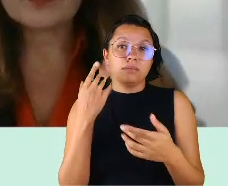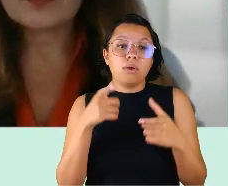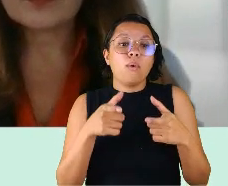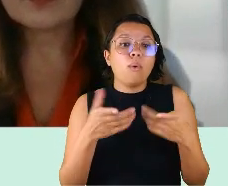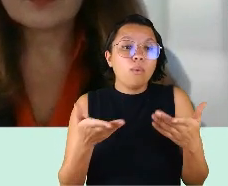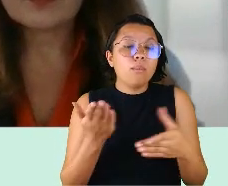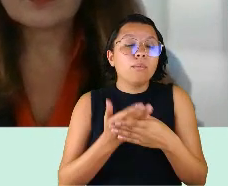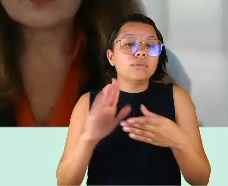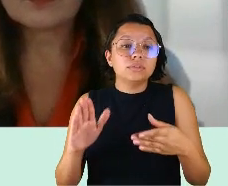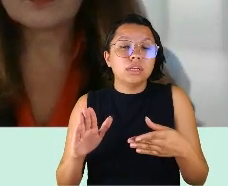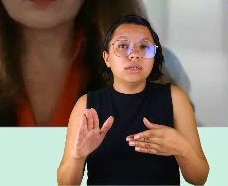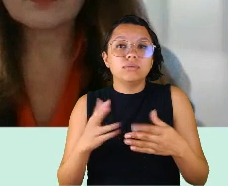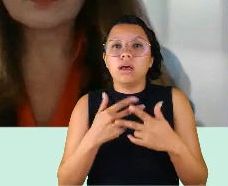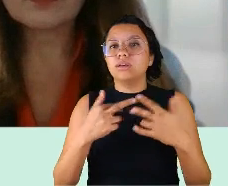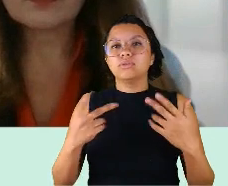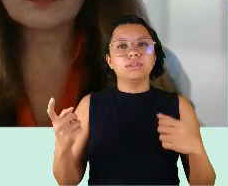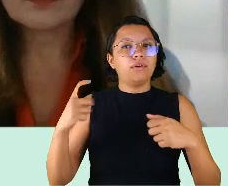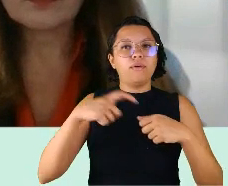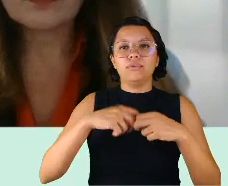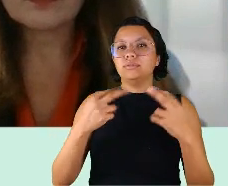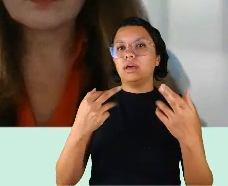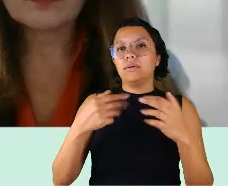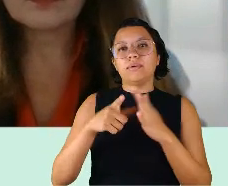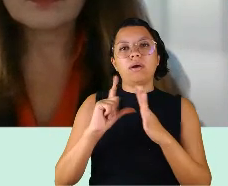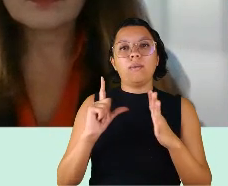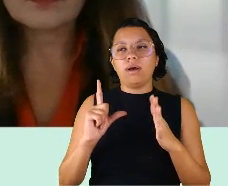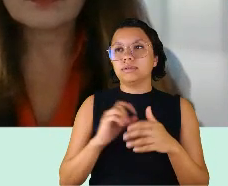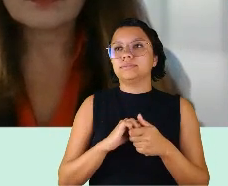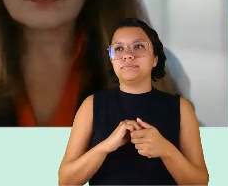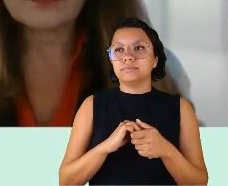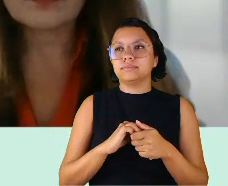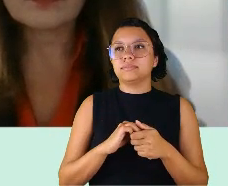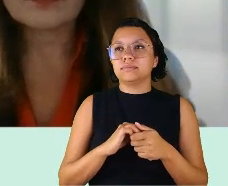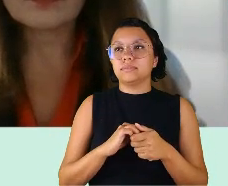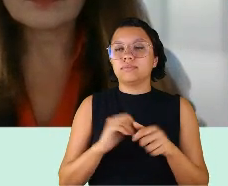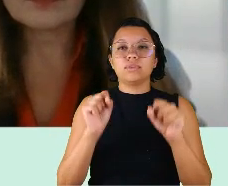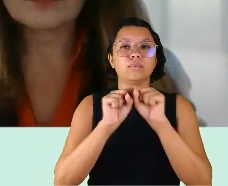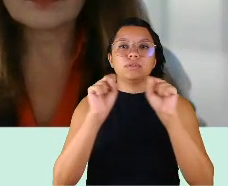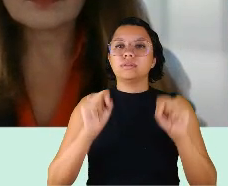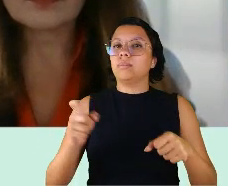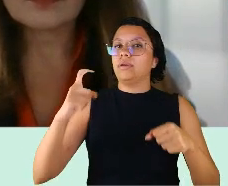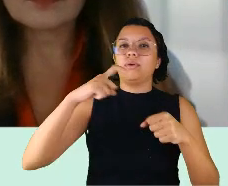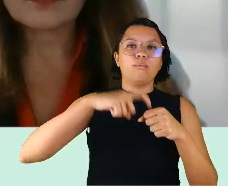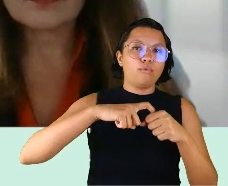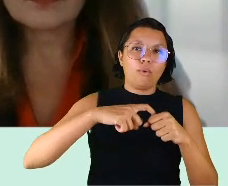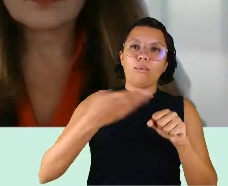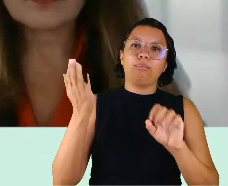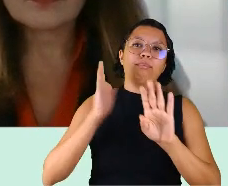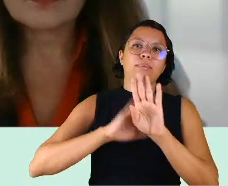as coisas não voltarão a ser o que eram antes. Não vai ser, o sistema não vai voltar para trás.